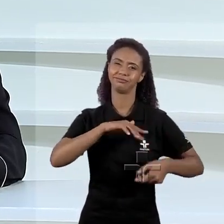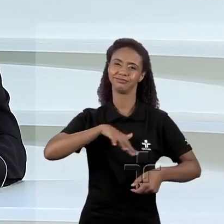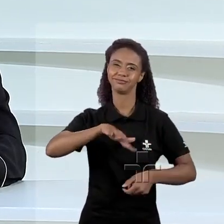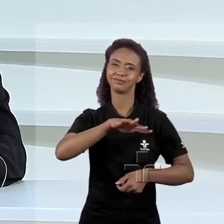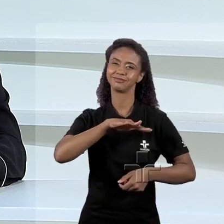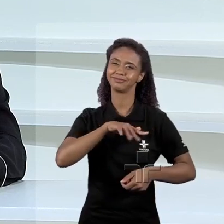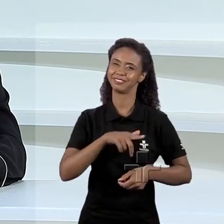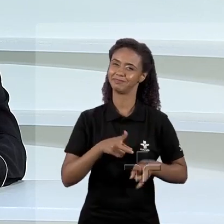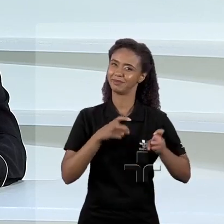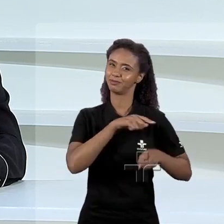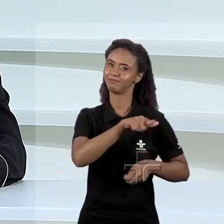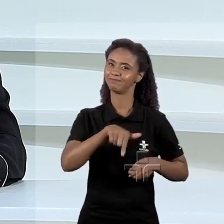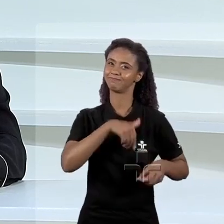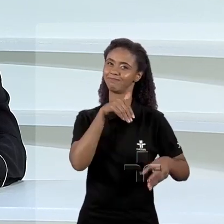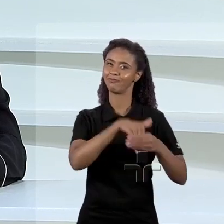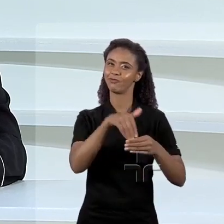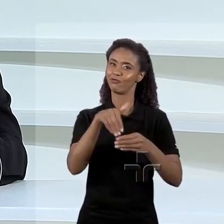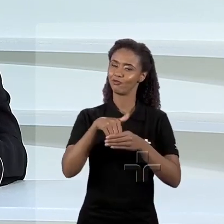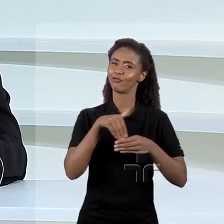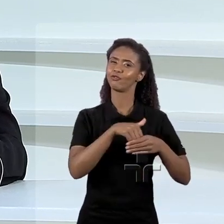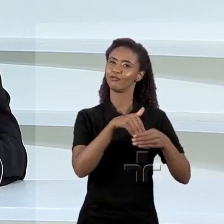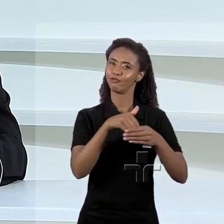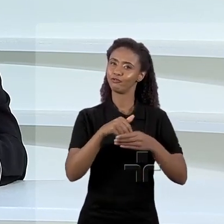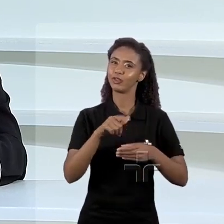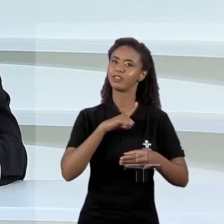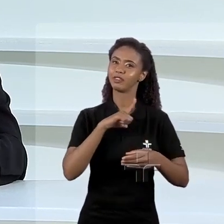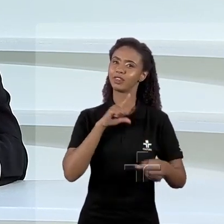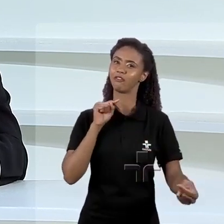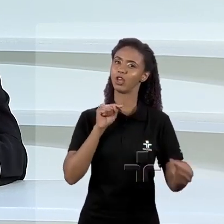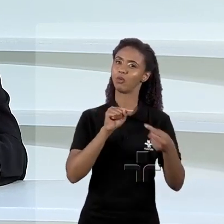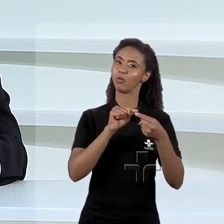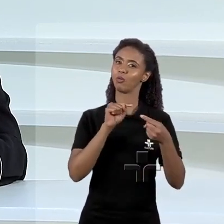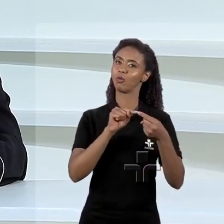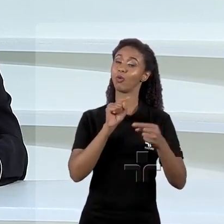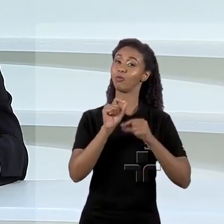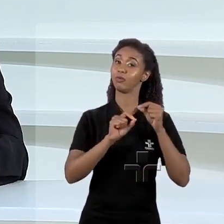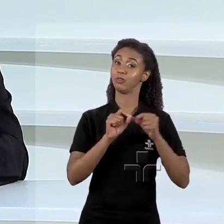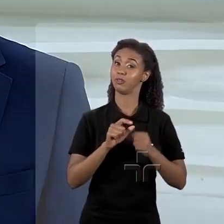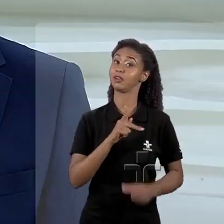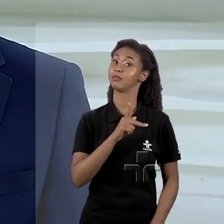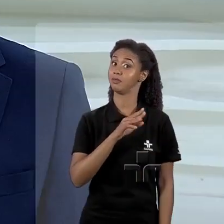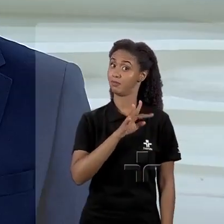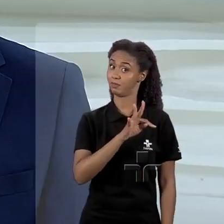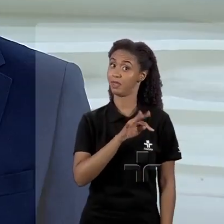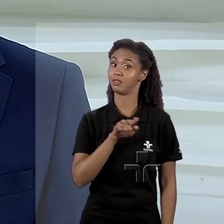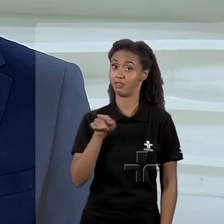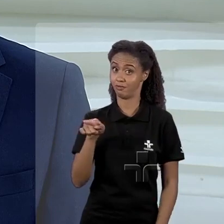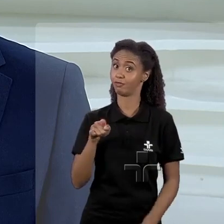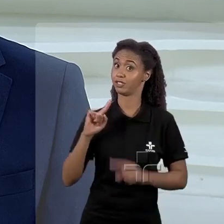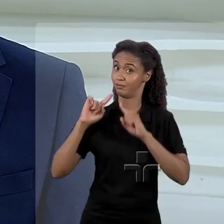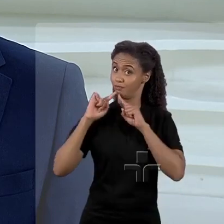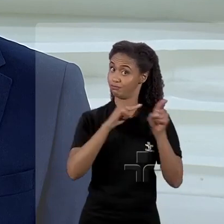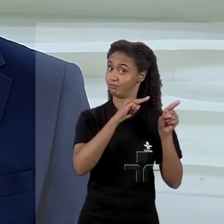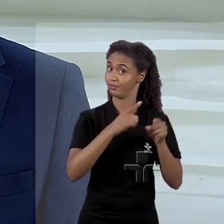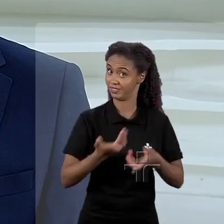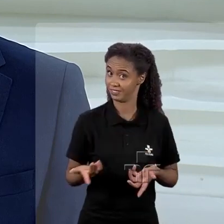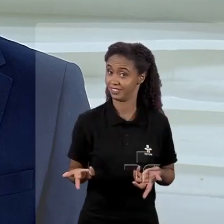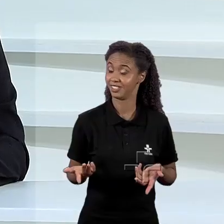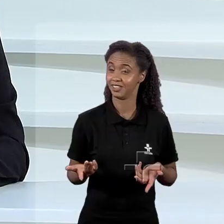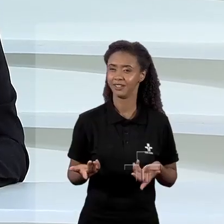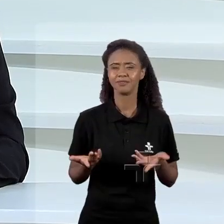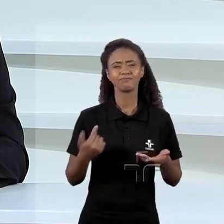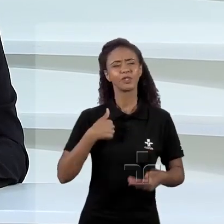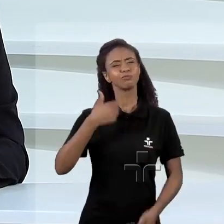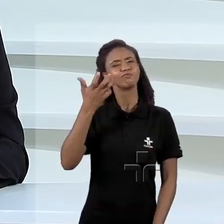voto muito mais coincidente com a posição do PT, o Partido dos Trabalhadores, que o senhor é crítico. Então, eu queria entender uma